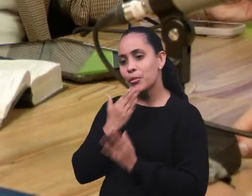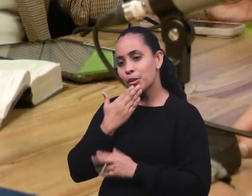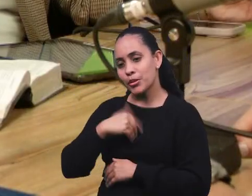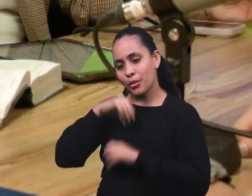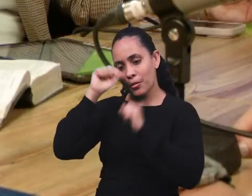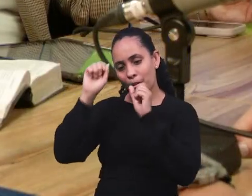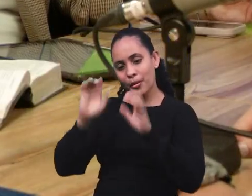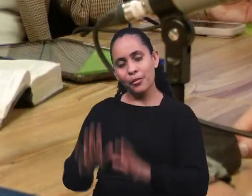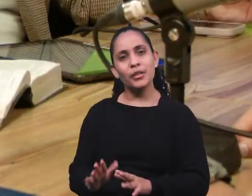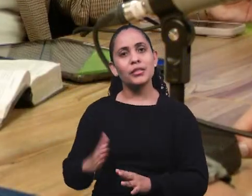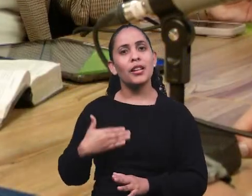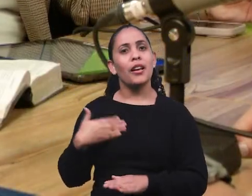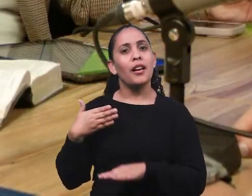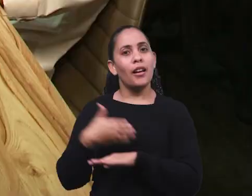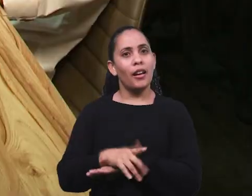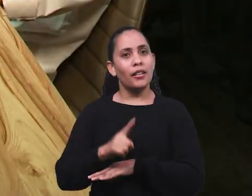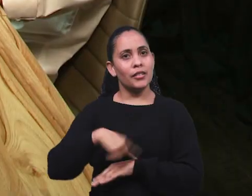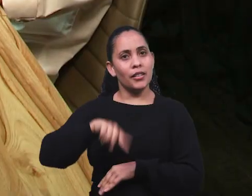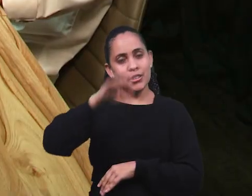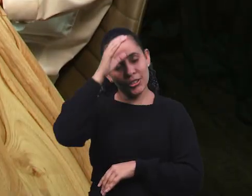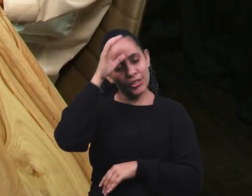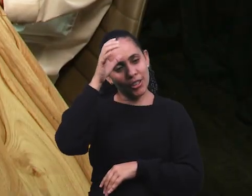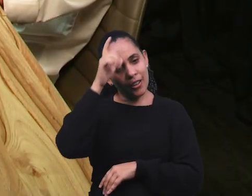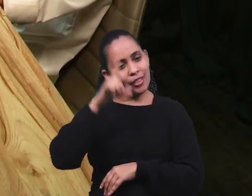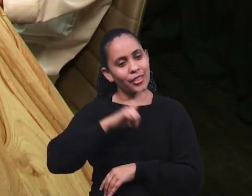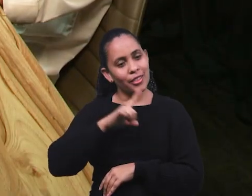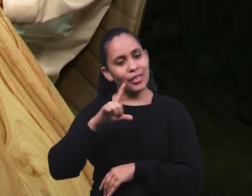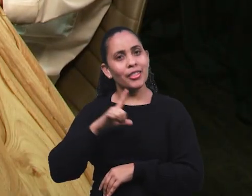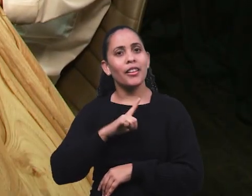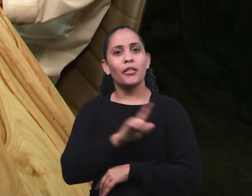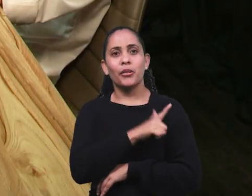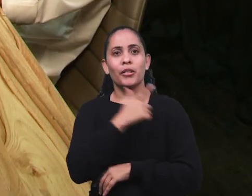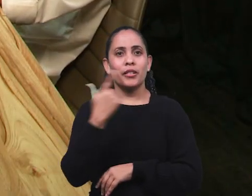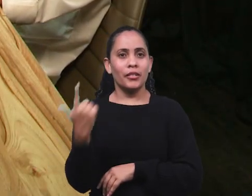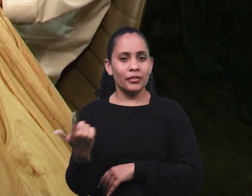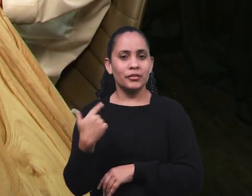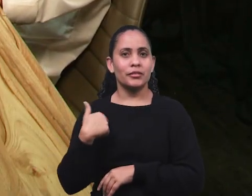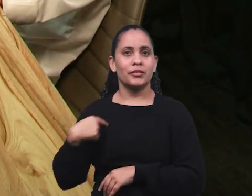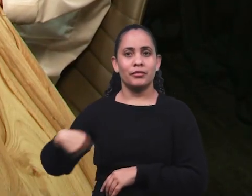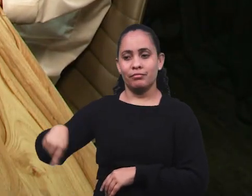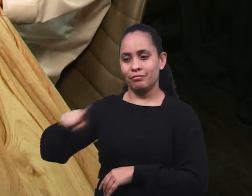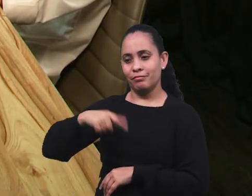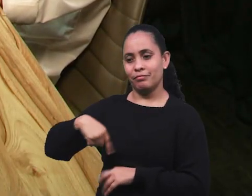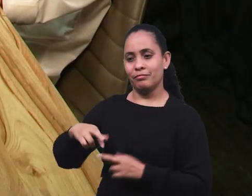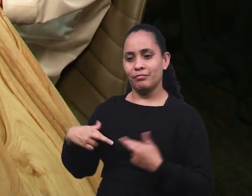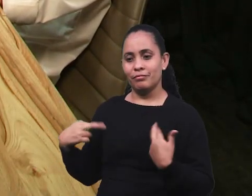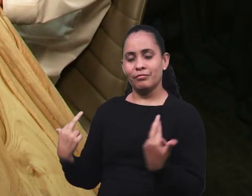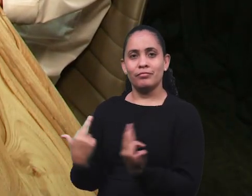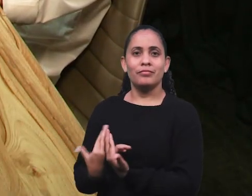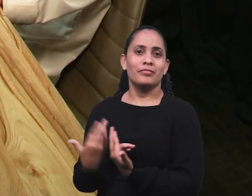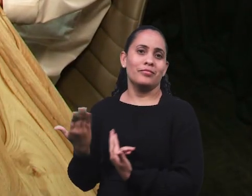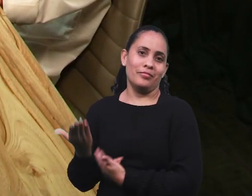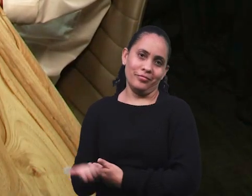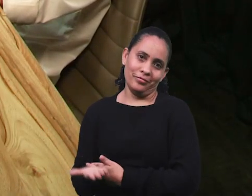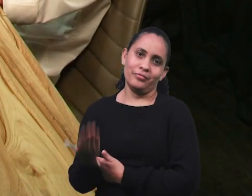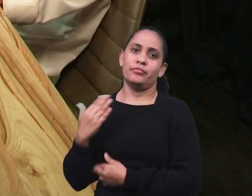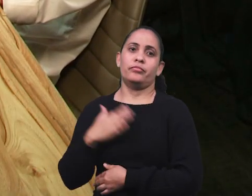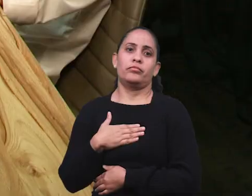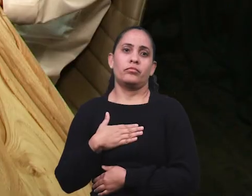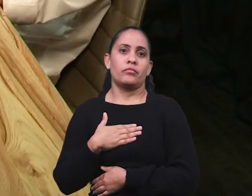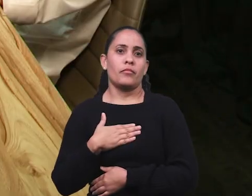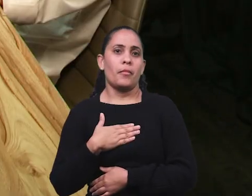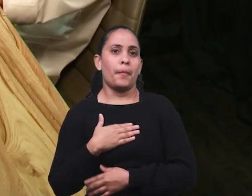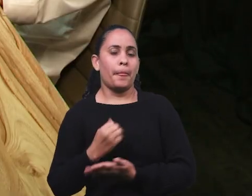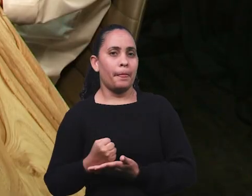Que ele orou, e aí as tias receberam um dom de um outro irmão, de uma outra irmã que estavam ali na